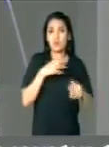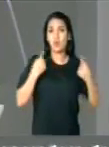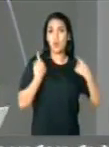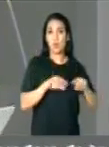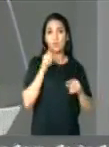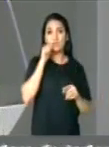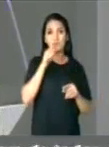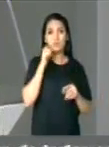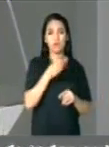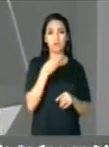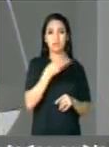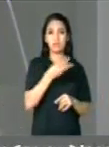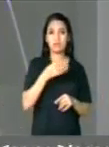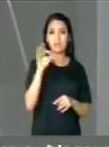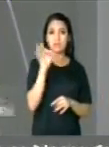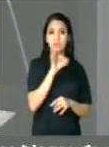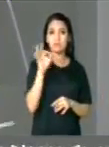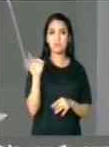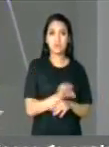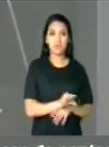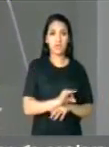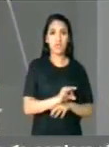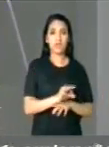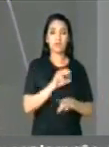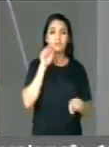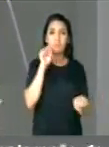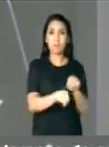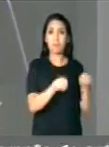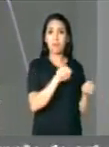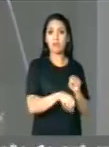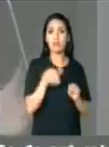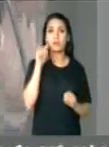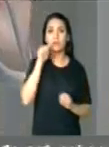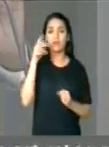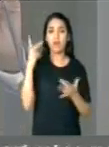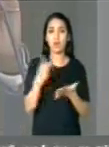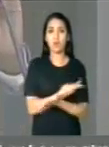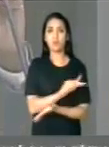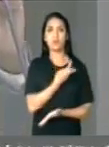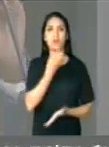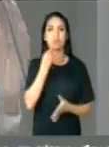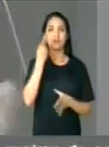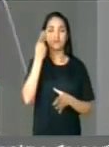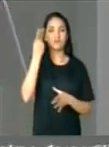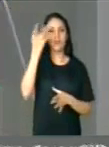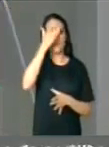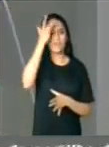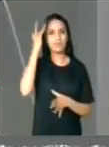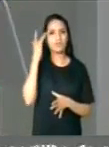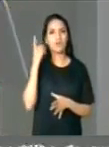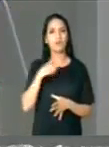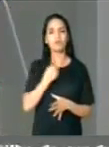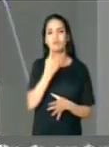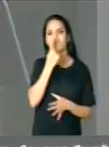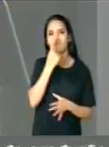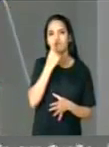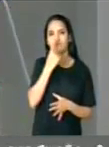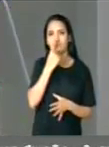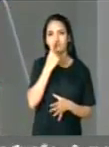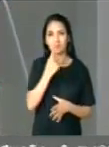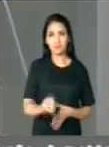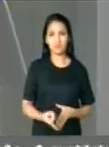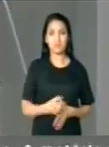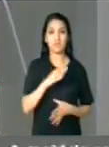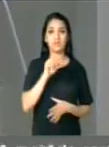assassinatos de mulheres no mundo são cometidos por um parceiro íntimo. Os crimes em nome da honra, assassinato